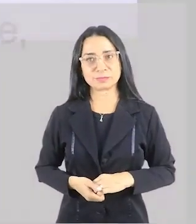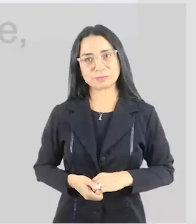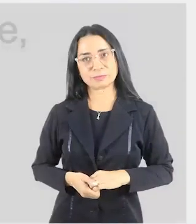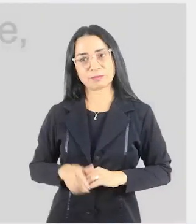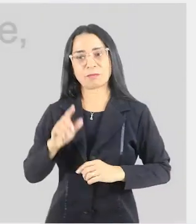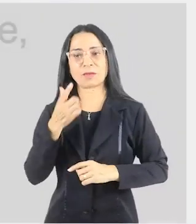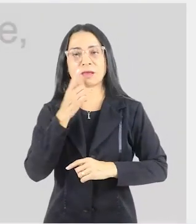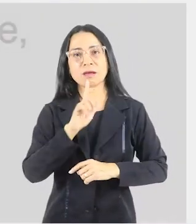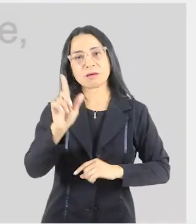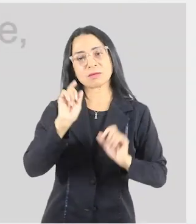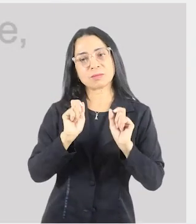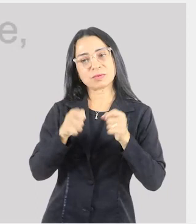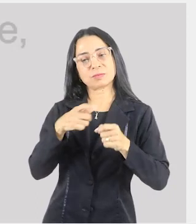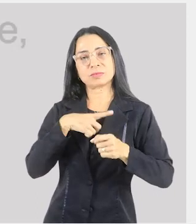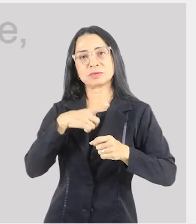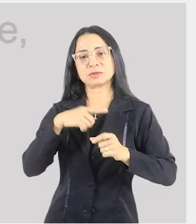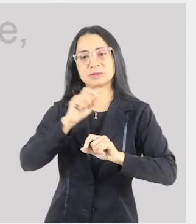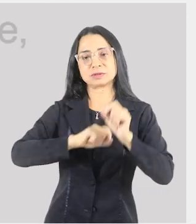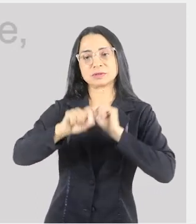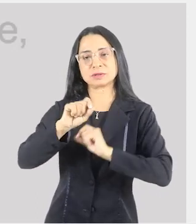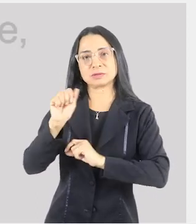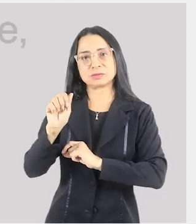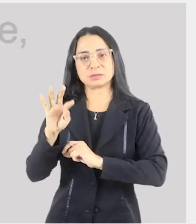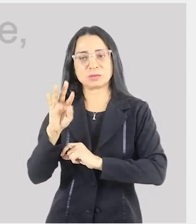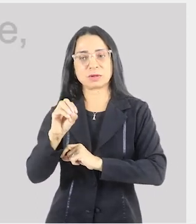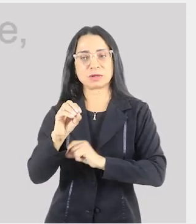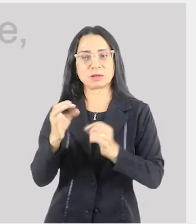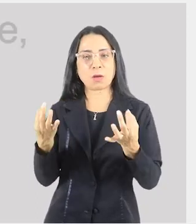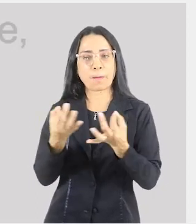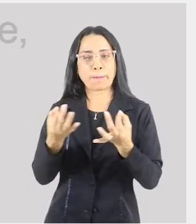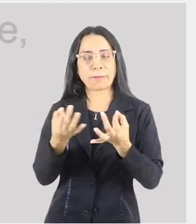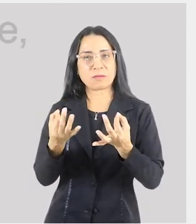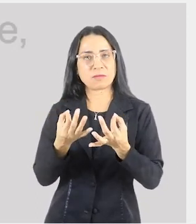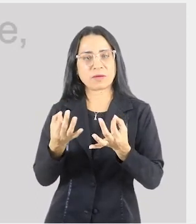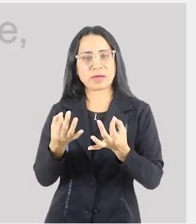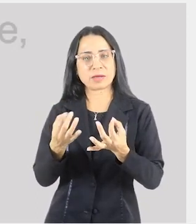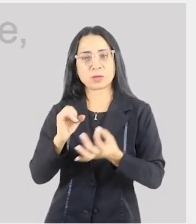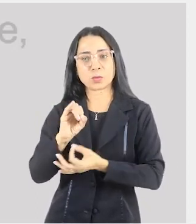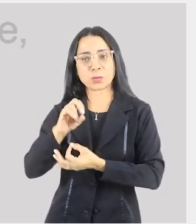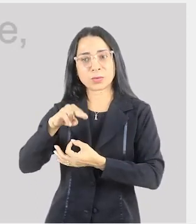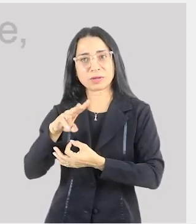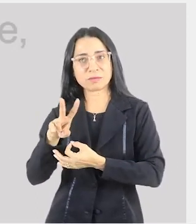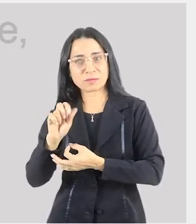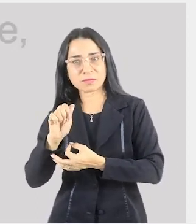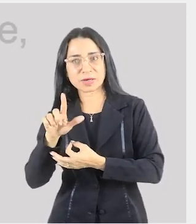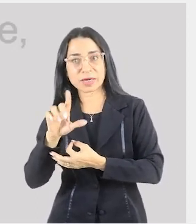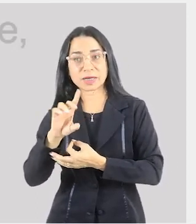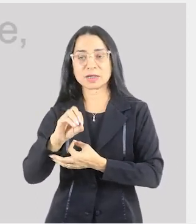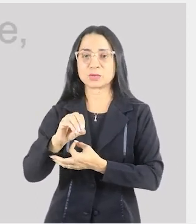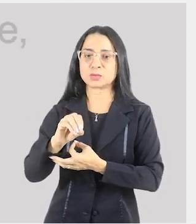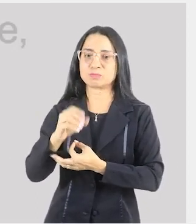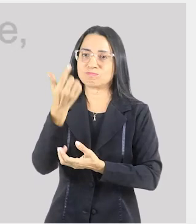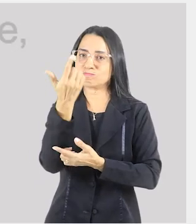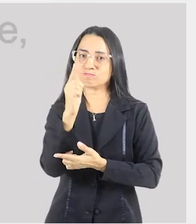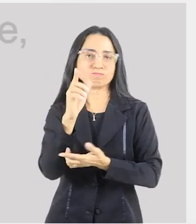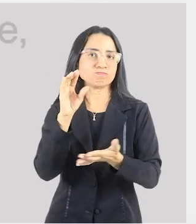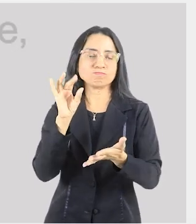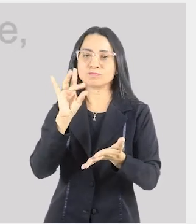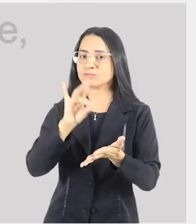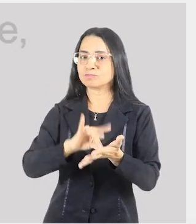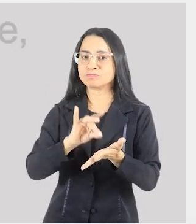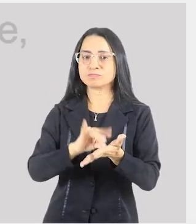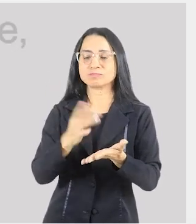Outra possibilidade é de nós termos o ato perfeito, inválido e eficaz. Nesse caso, nós mantemos